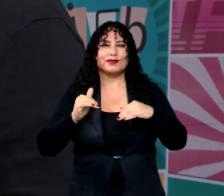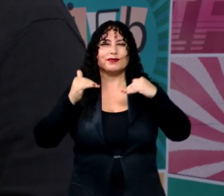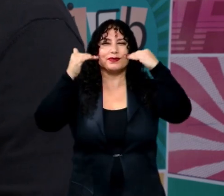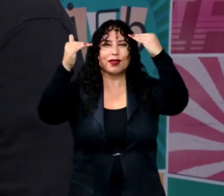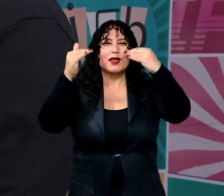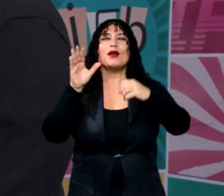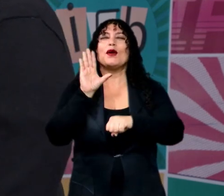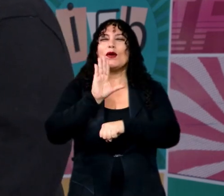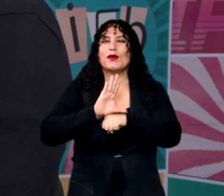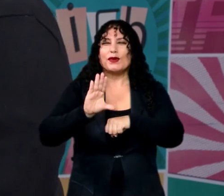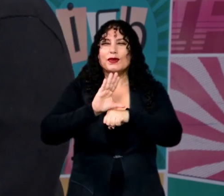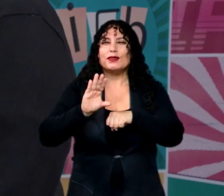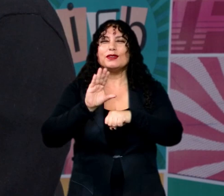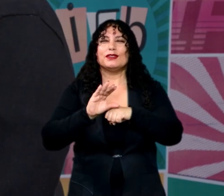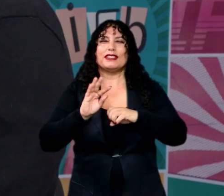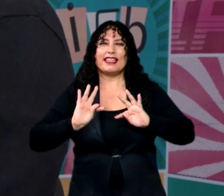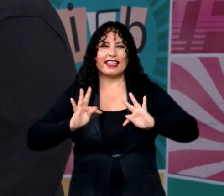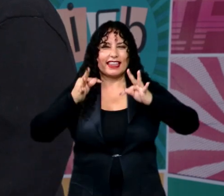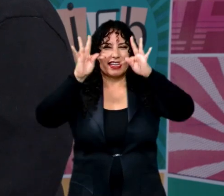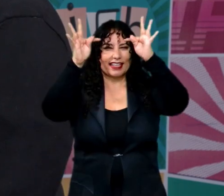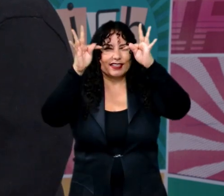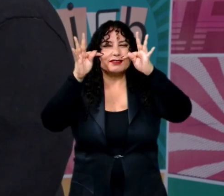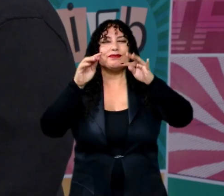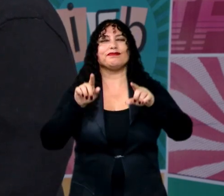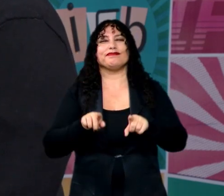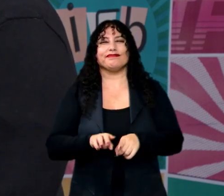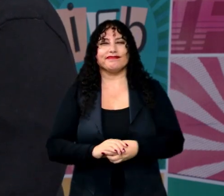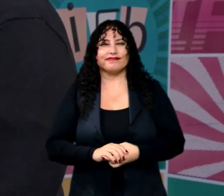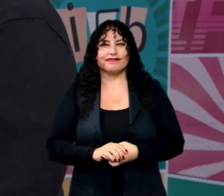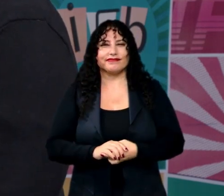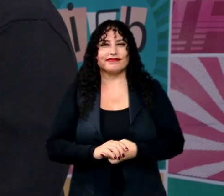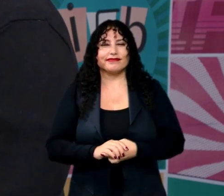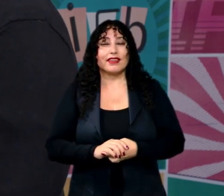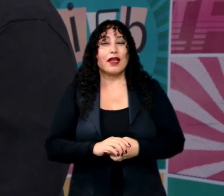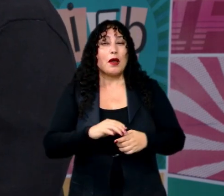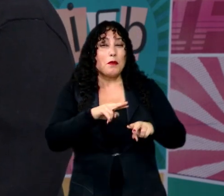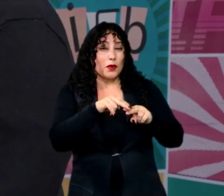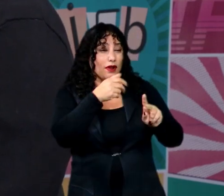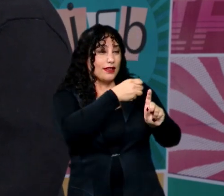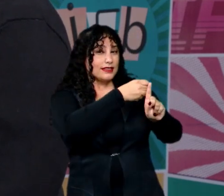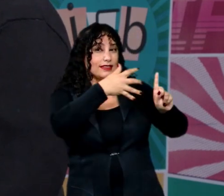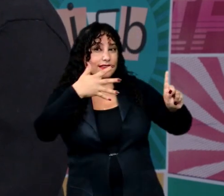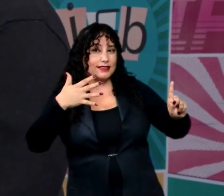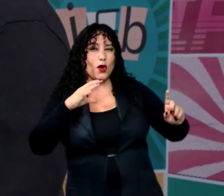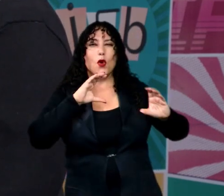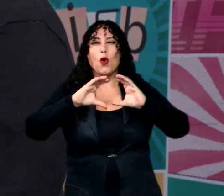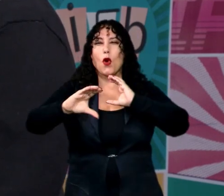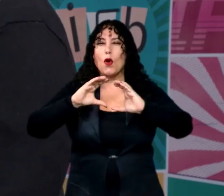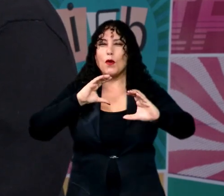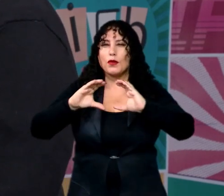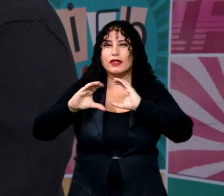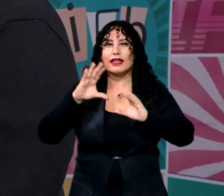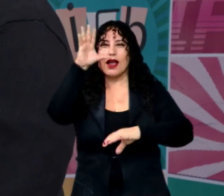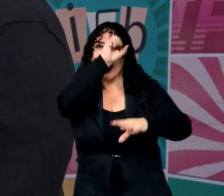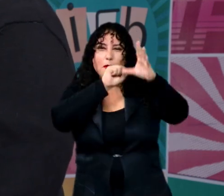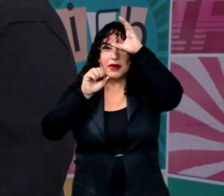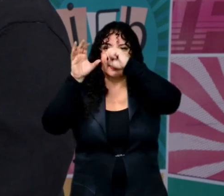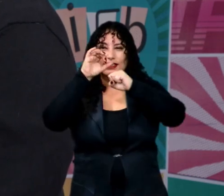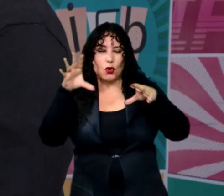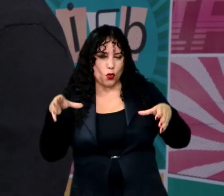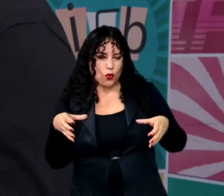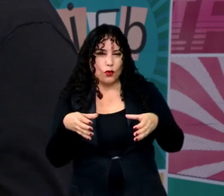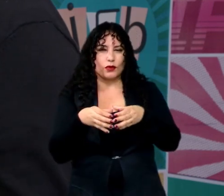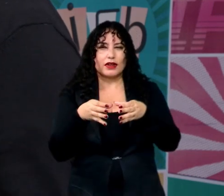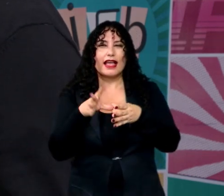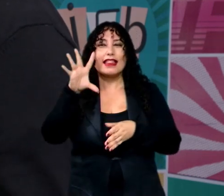profissional e tecnológica. Então, eu acho que pela extensão e pela comunicação, encontro e aprendizado coletivo do que é